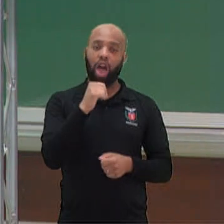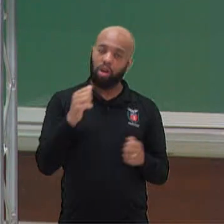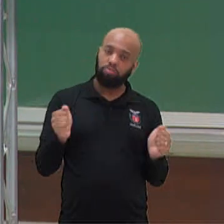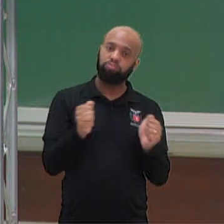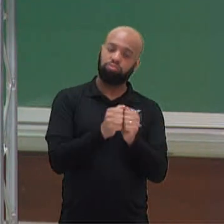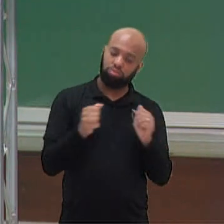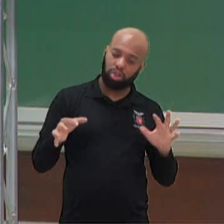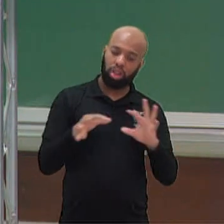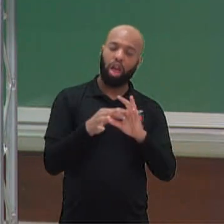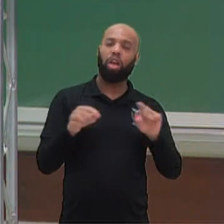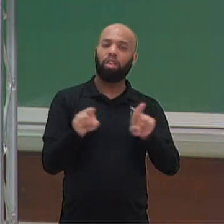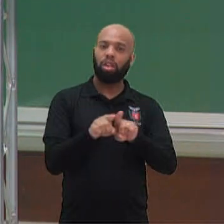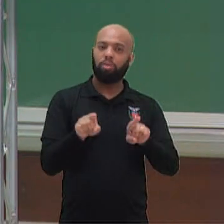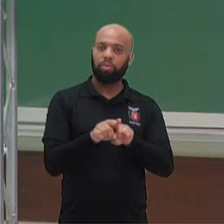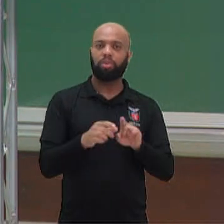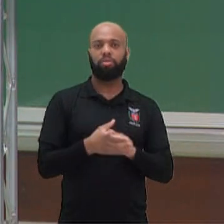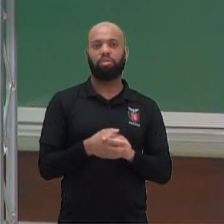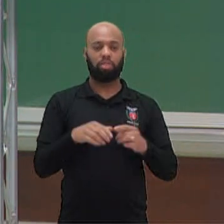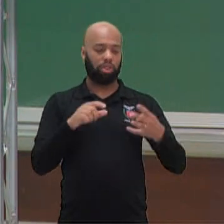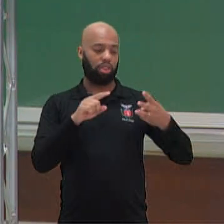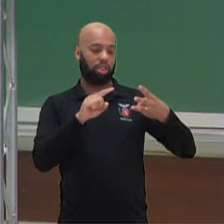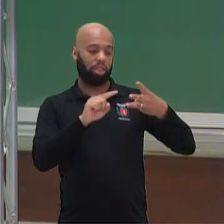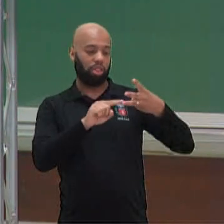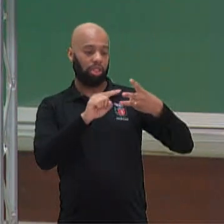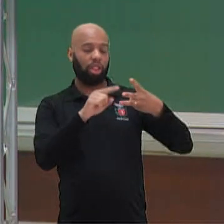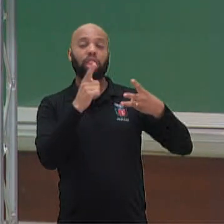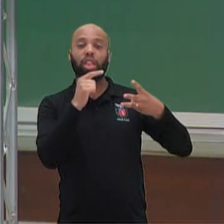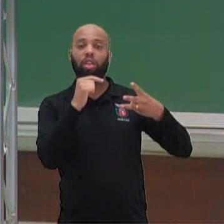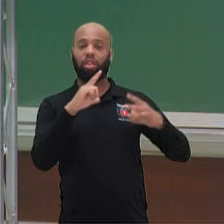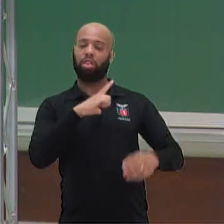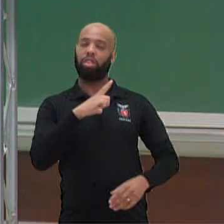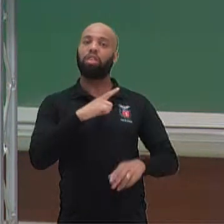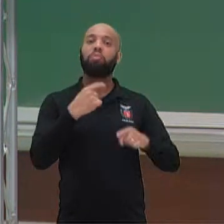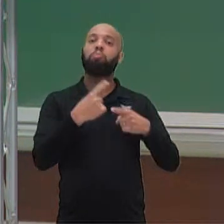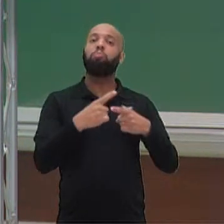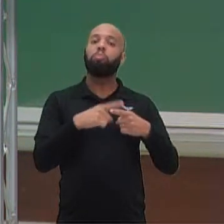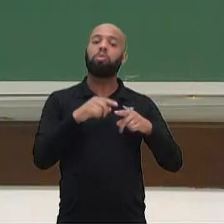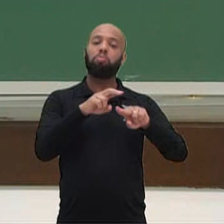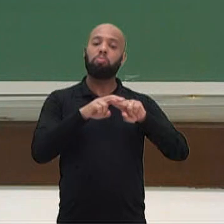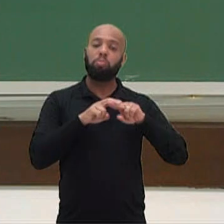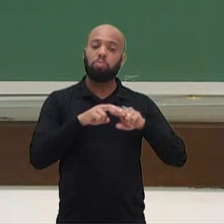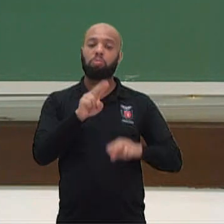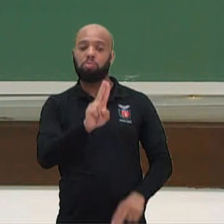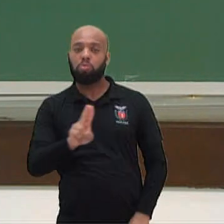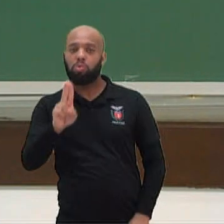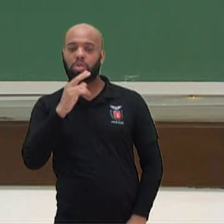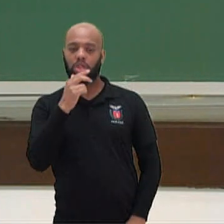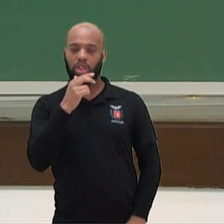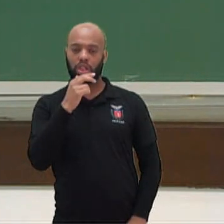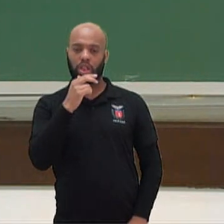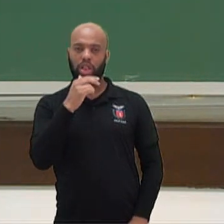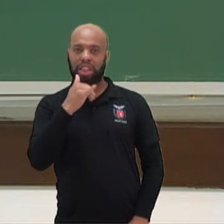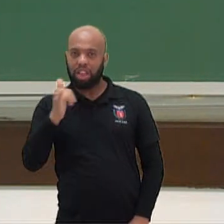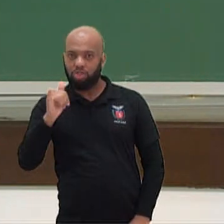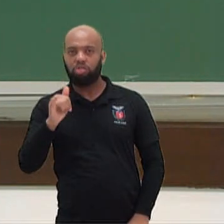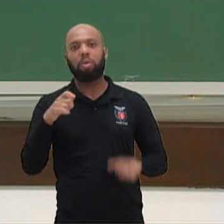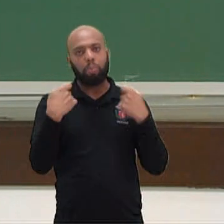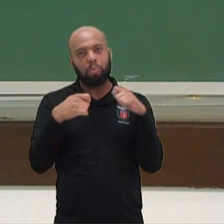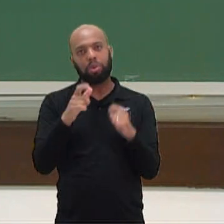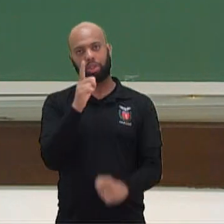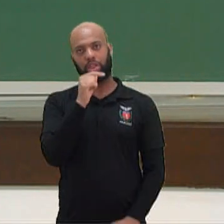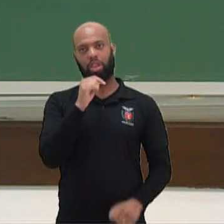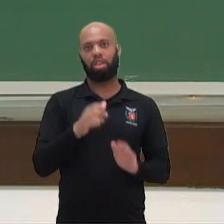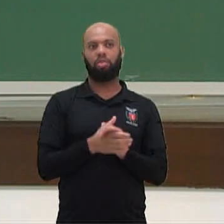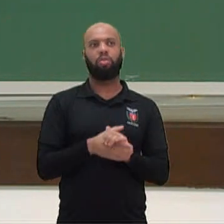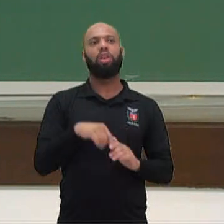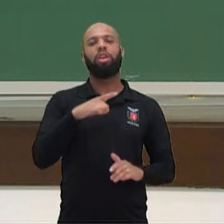energéticos, assim como ela está nos recursos hídricos, né? Por quê? Porque através da água a gente consegue também produzir energia. Então, nós temos ali também a